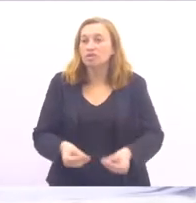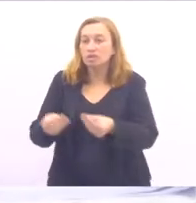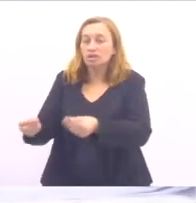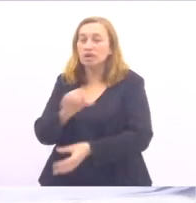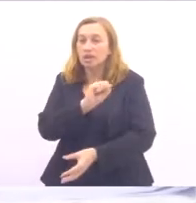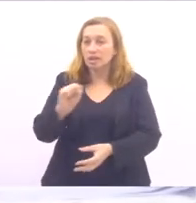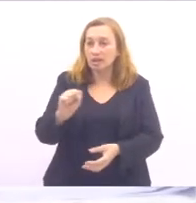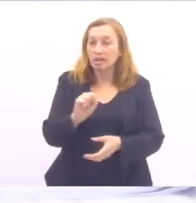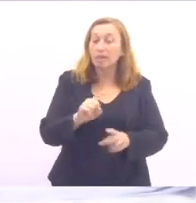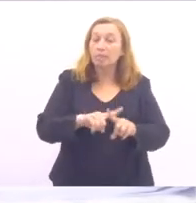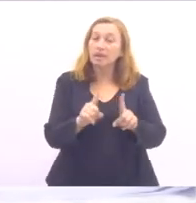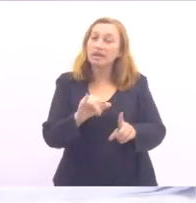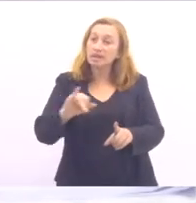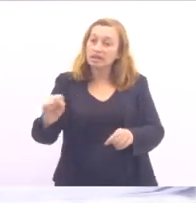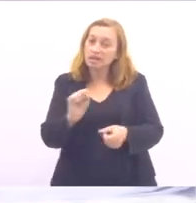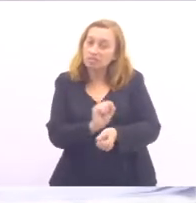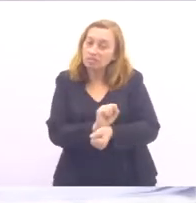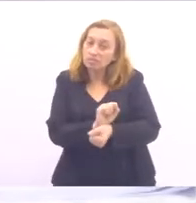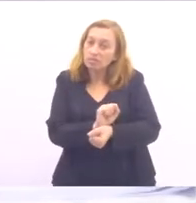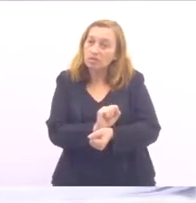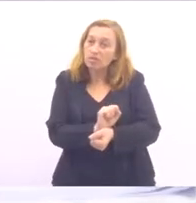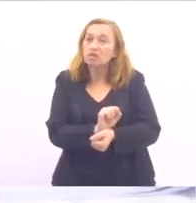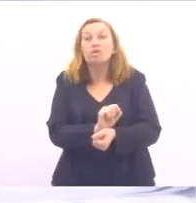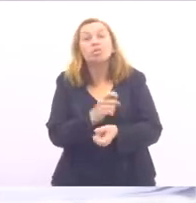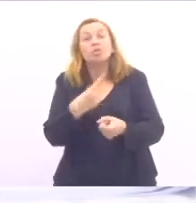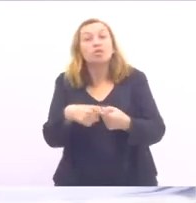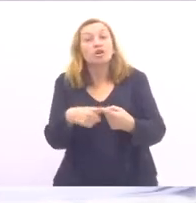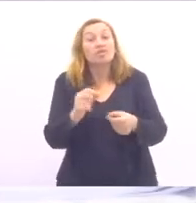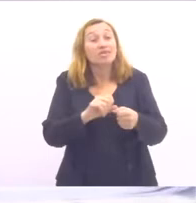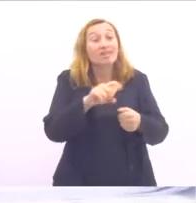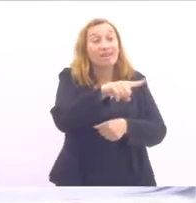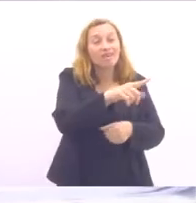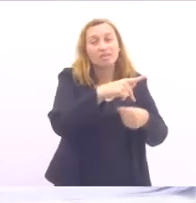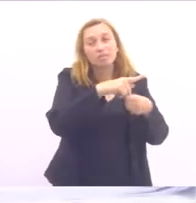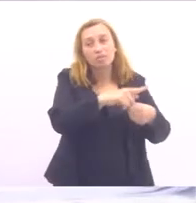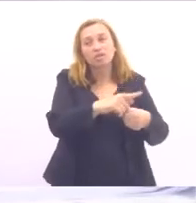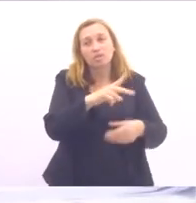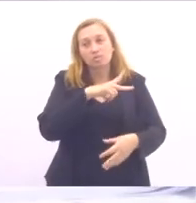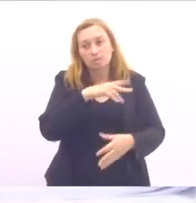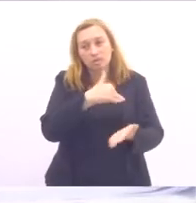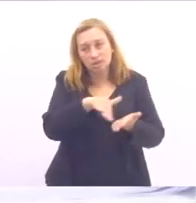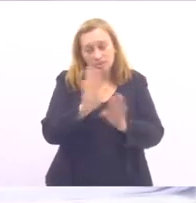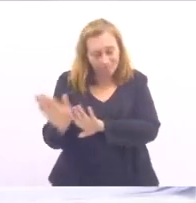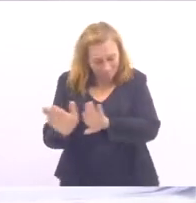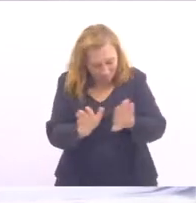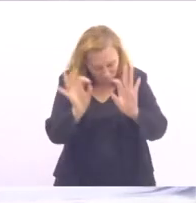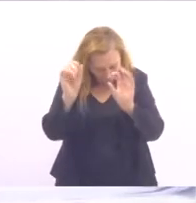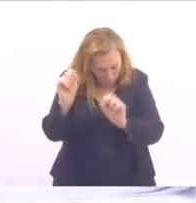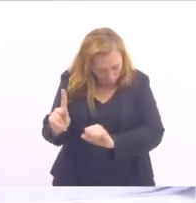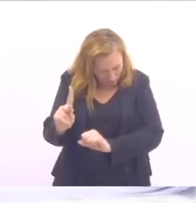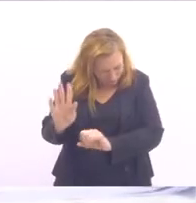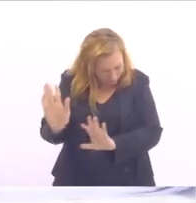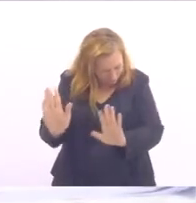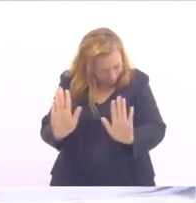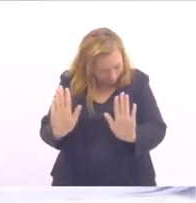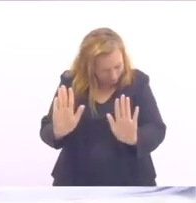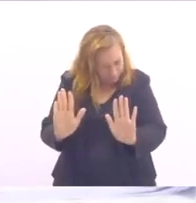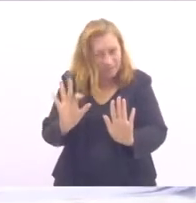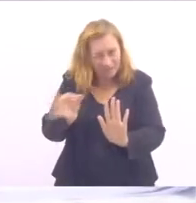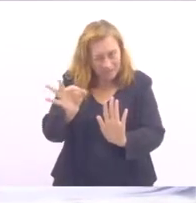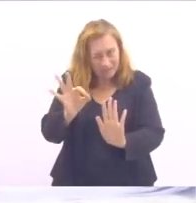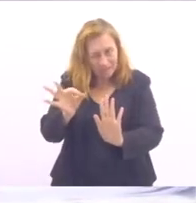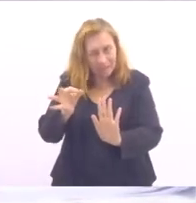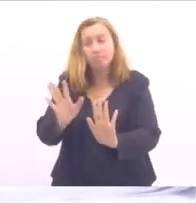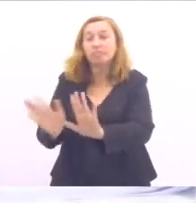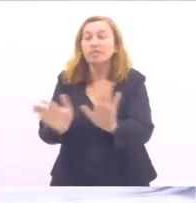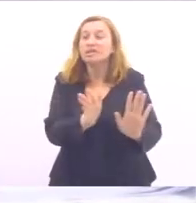mãos atadas, em parte, por algo que foi feito na procuradoria da própria secretaria. Tudo bem, já está claro isso. Você tem toda a razão.